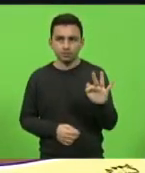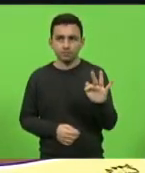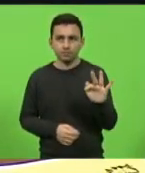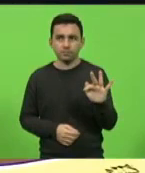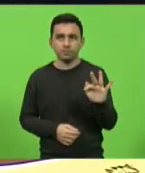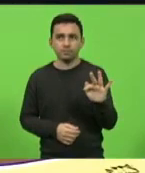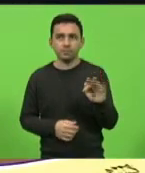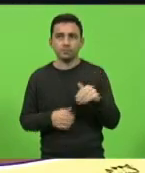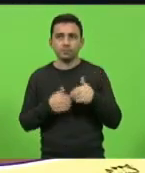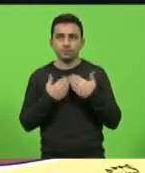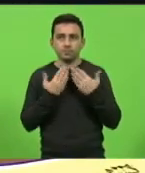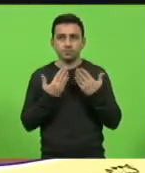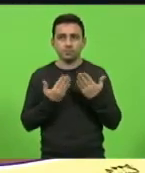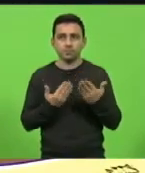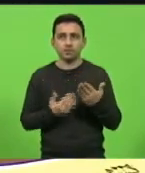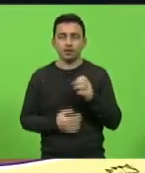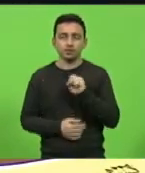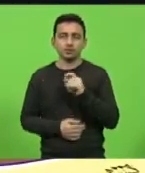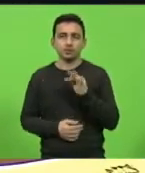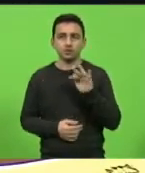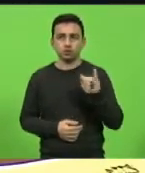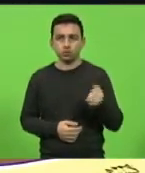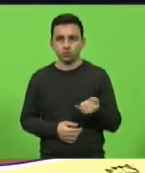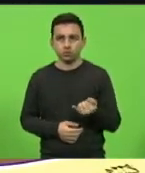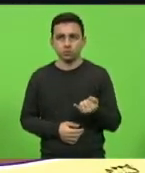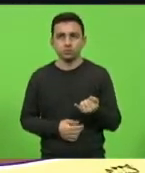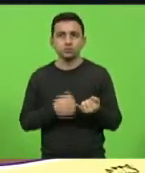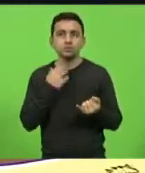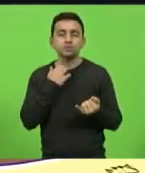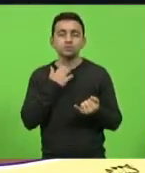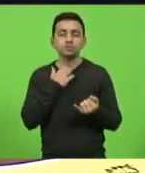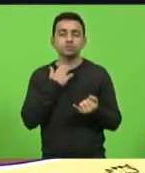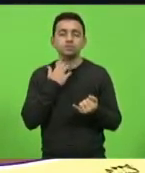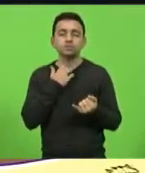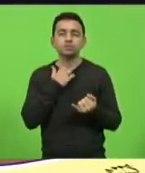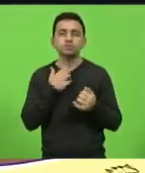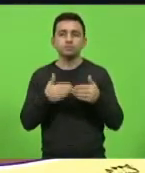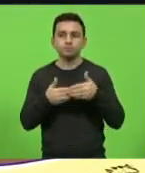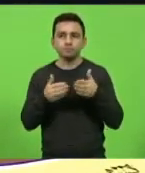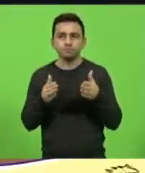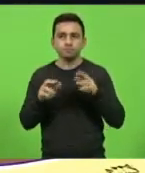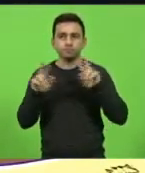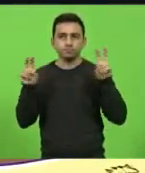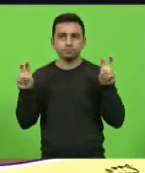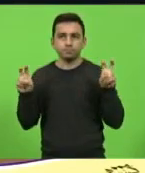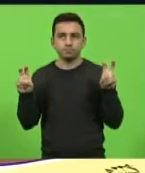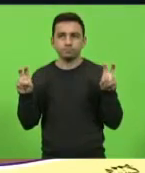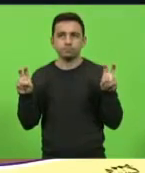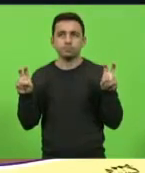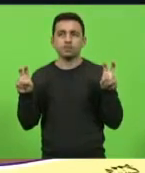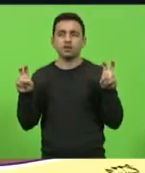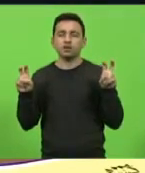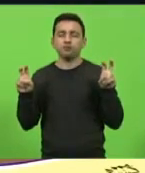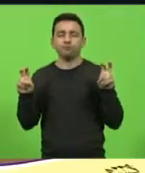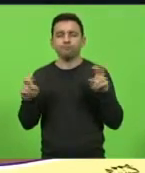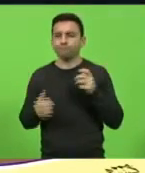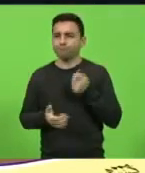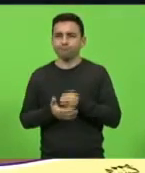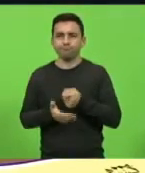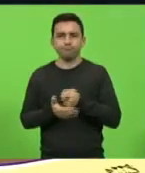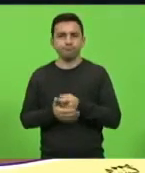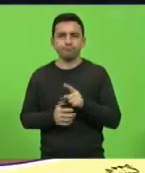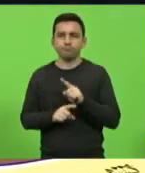o STJ. Abre aspas. Não é forçoso afirmar